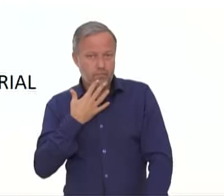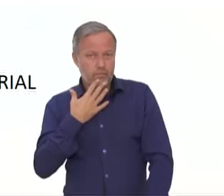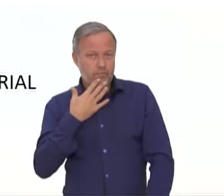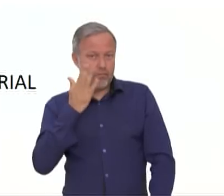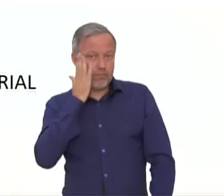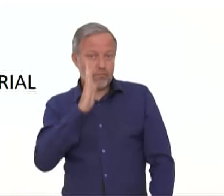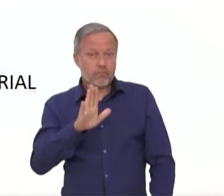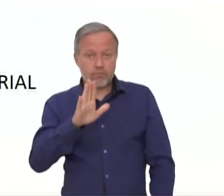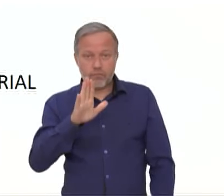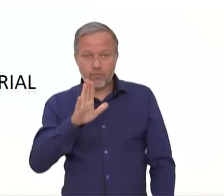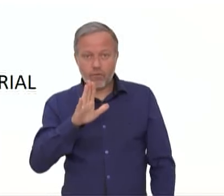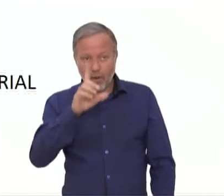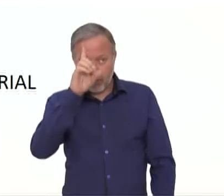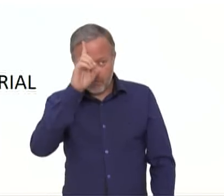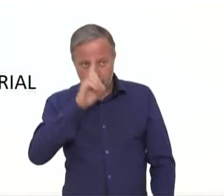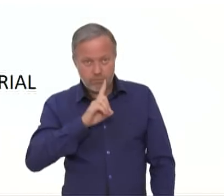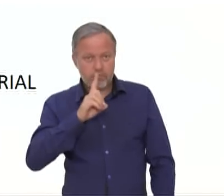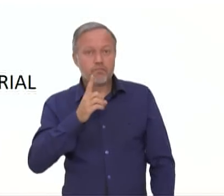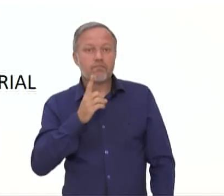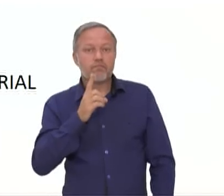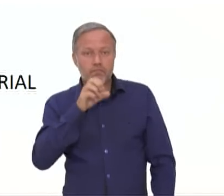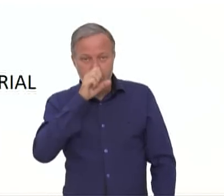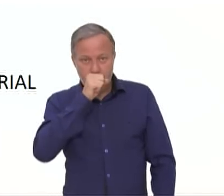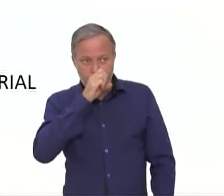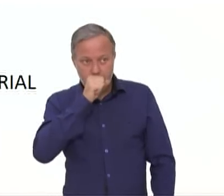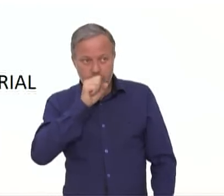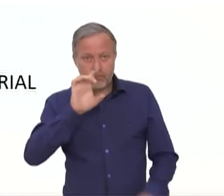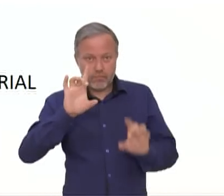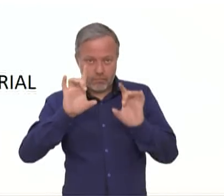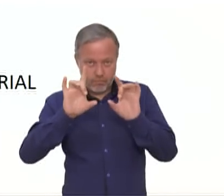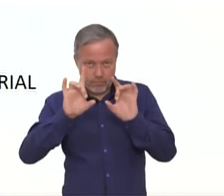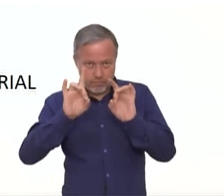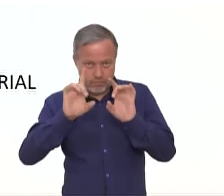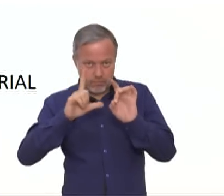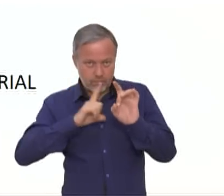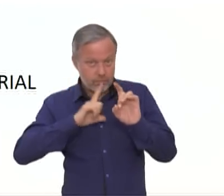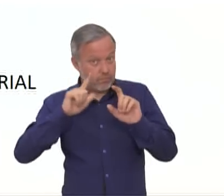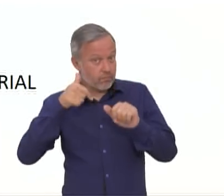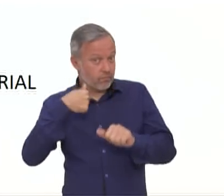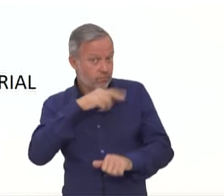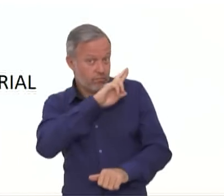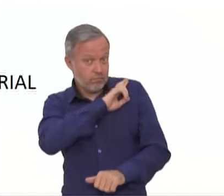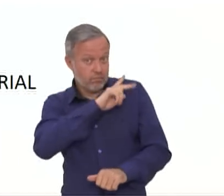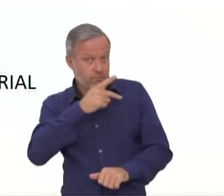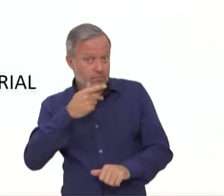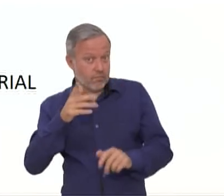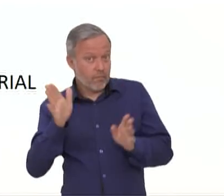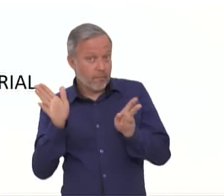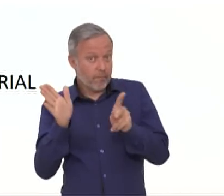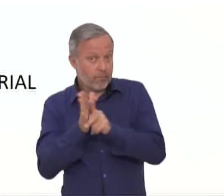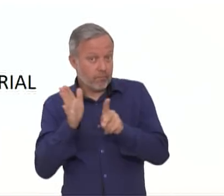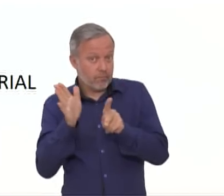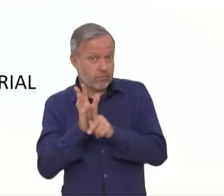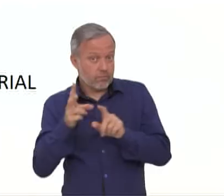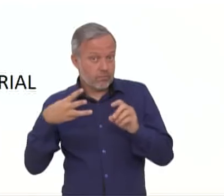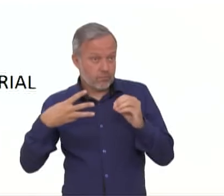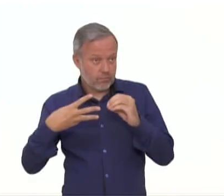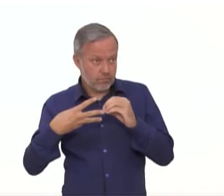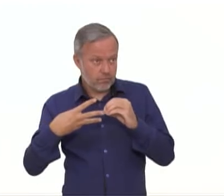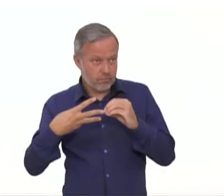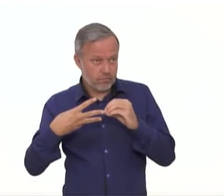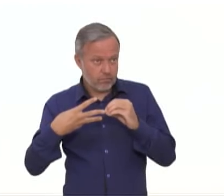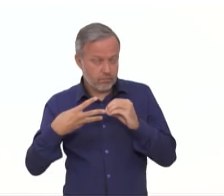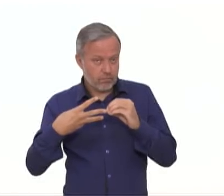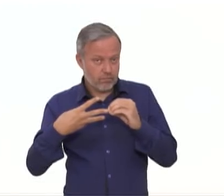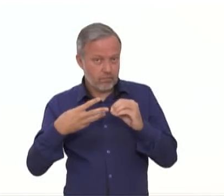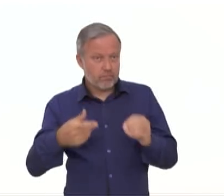amarela, essas estruturas alaranjadas, cada uma delas tem uma função para a célula e consequentemente para o nosso corpo. Vamos